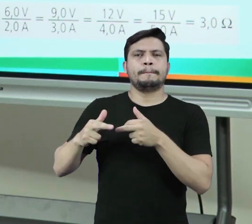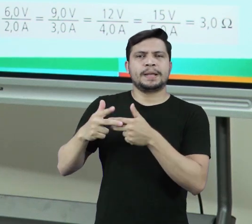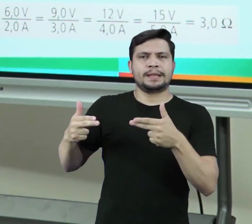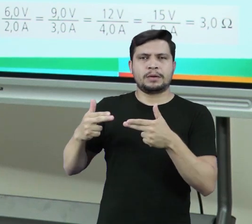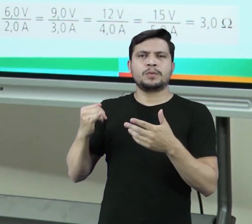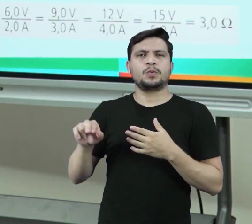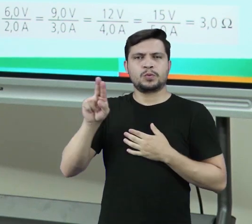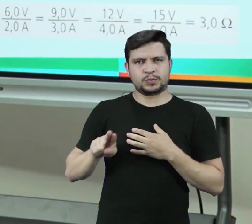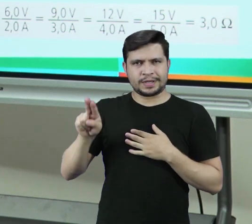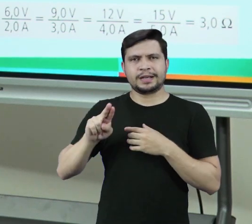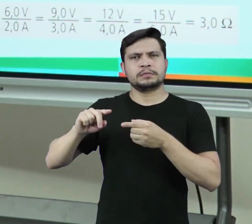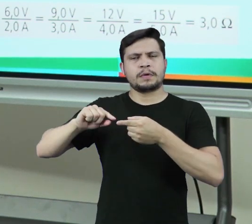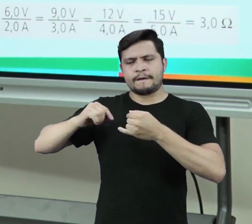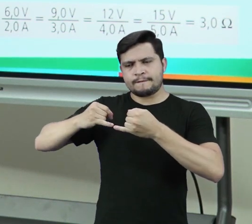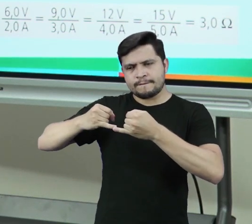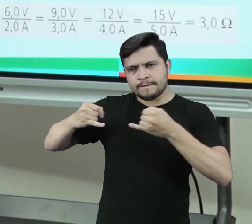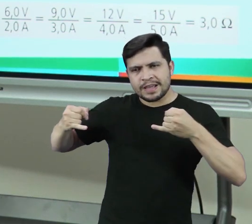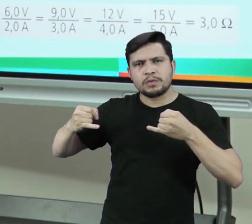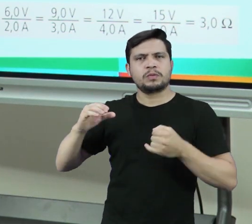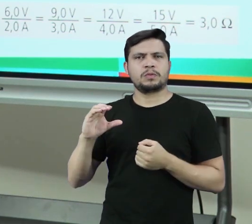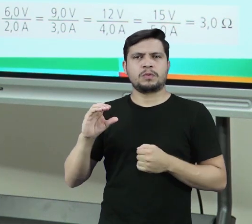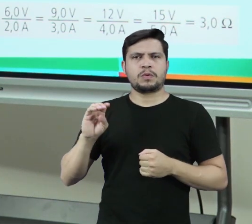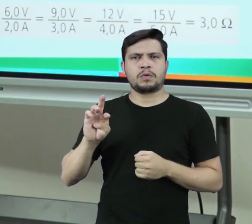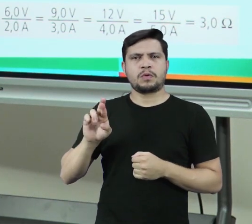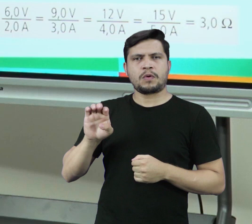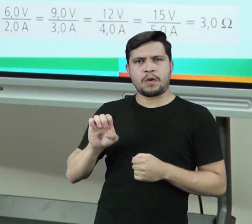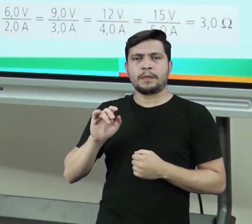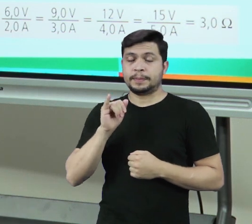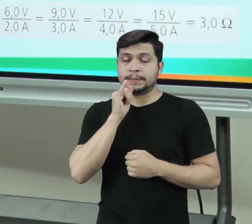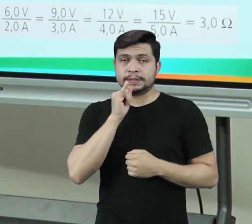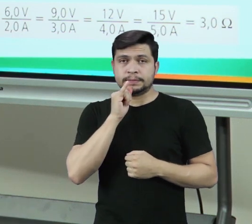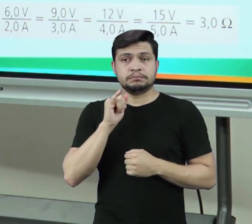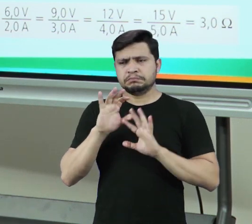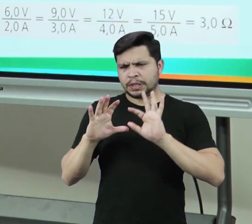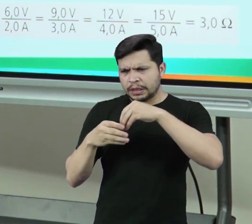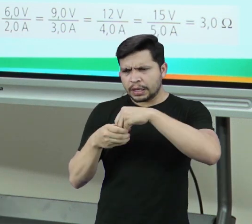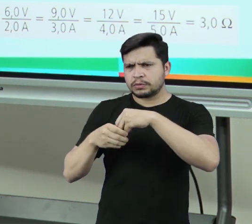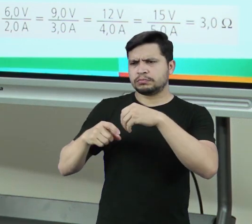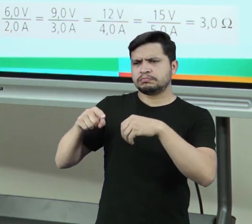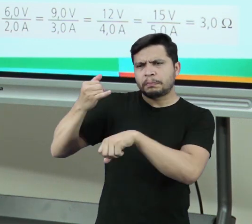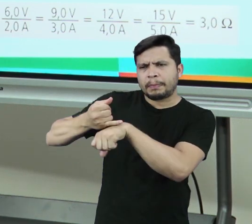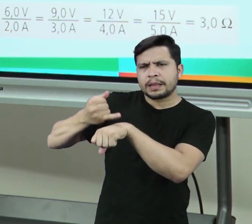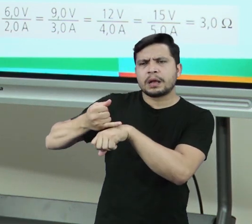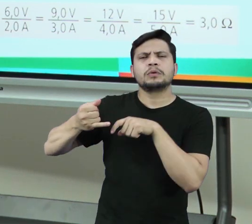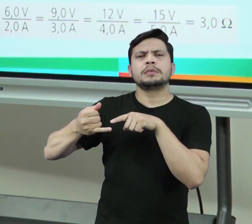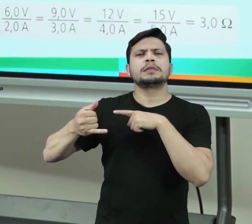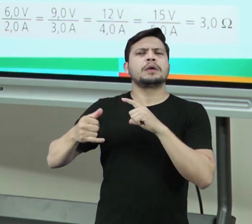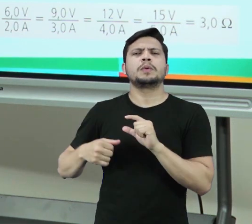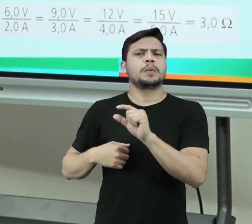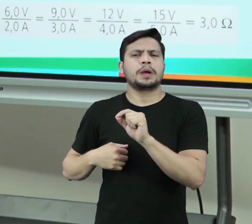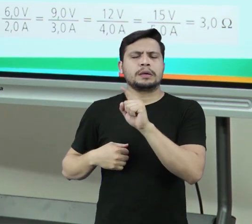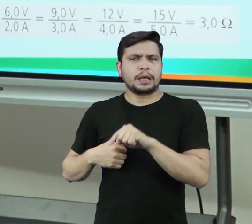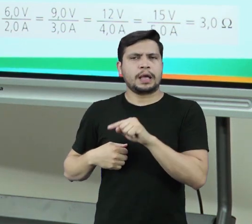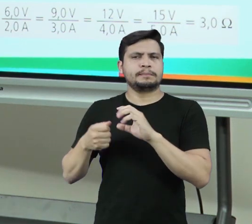cobre. Então, esses metais, eles possuem uma certa propriedade de resistir à passagem de